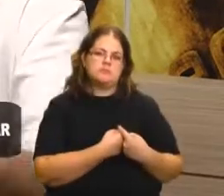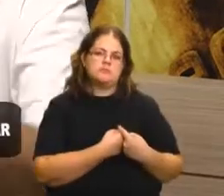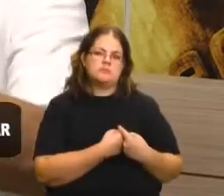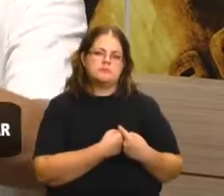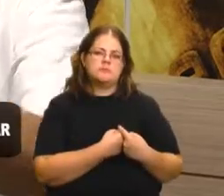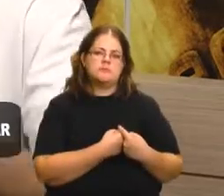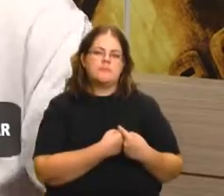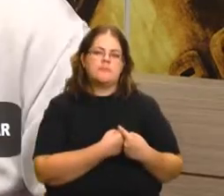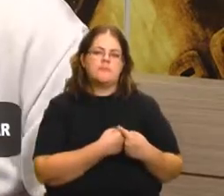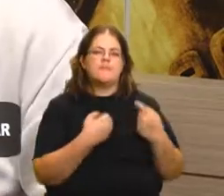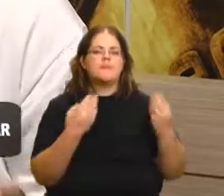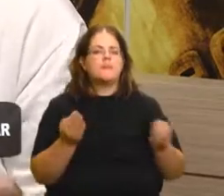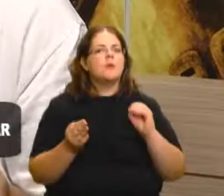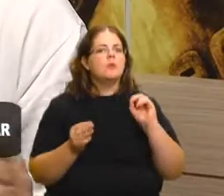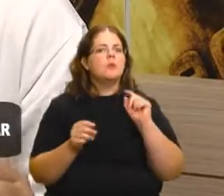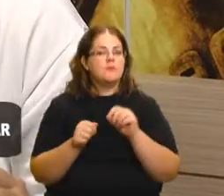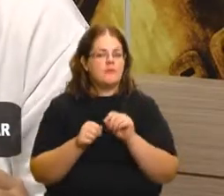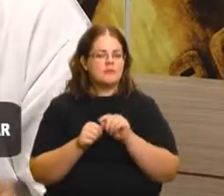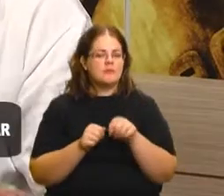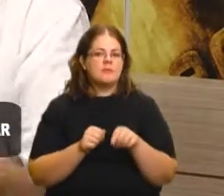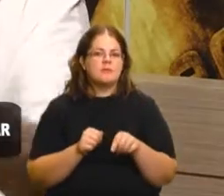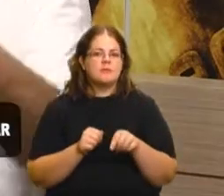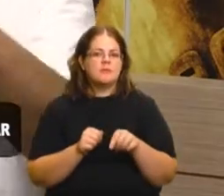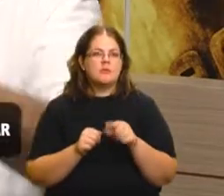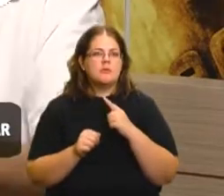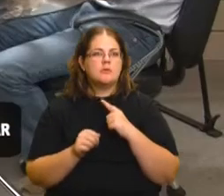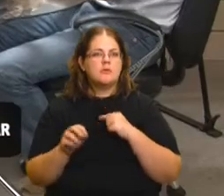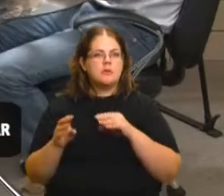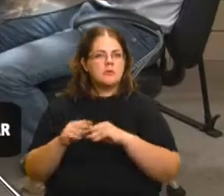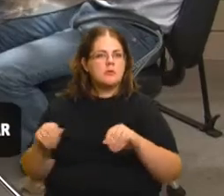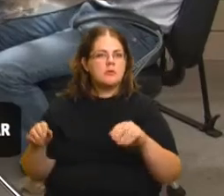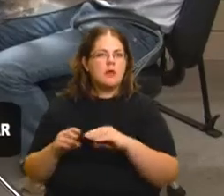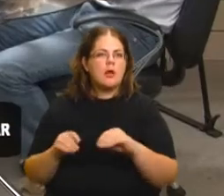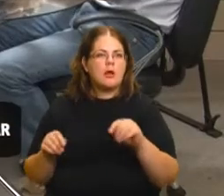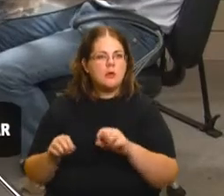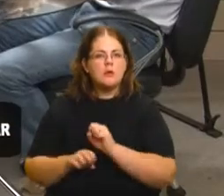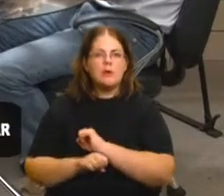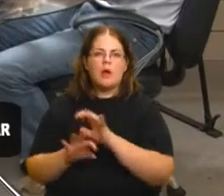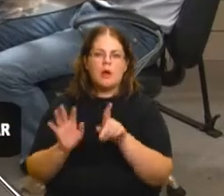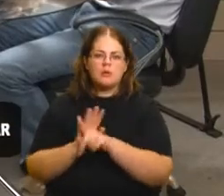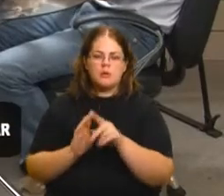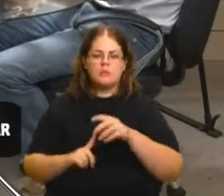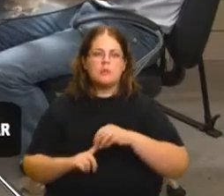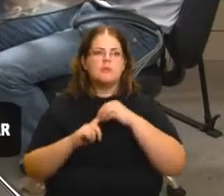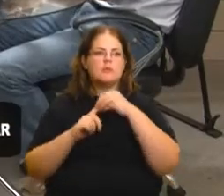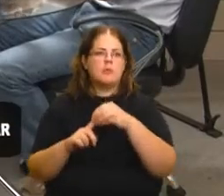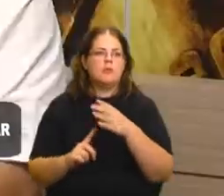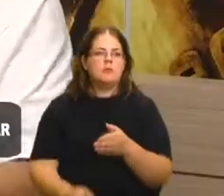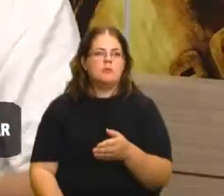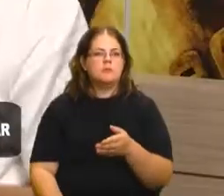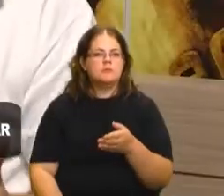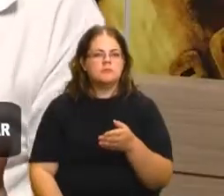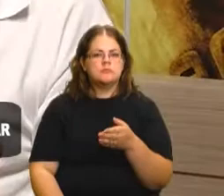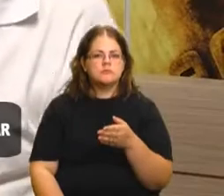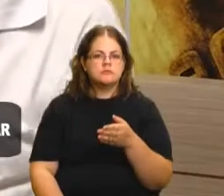uma extensão além de determinados limites. O que fazia era isso, quer dizer que essas terras seriam prioritárias. São prioritárias para a reforma agrária. Fazer a reforma agrária